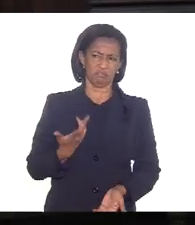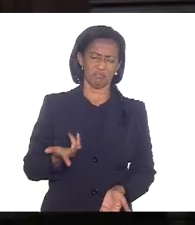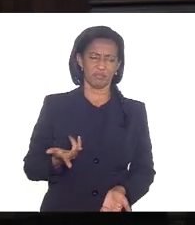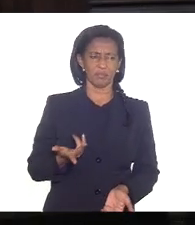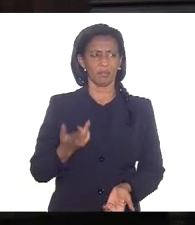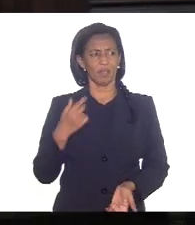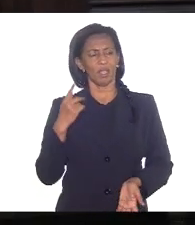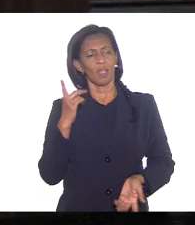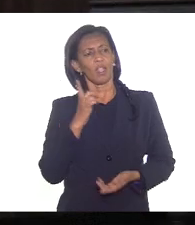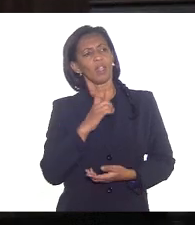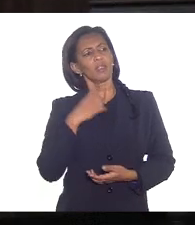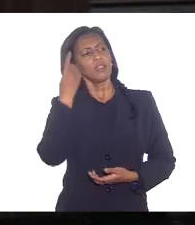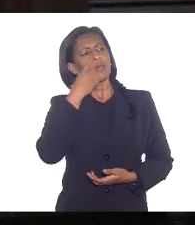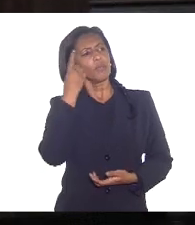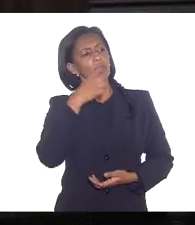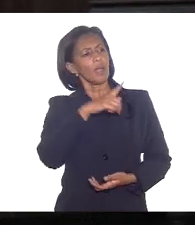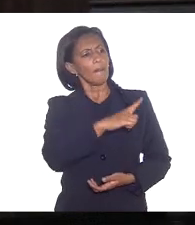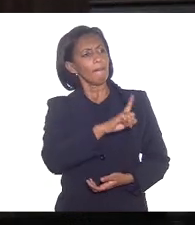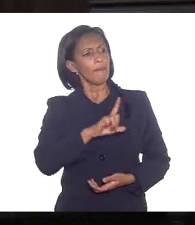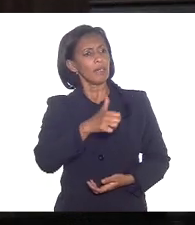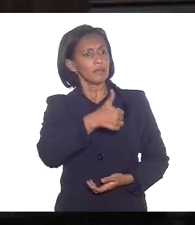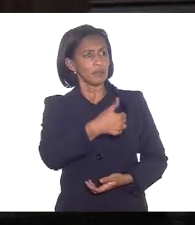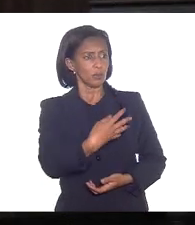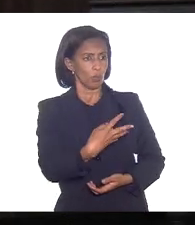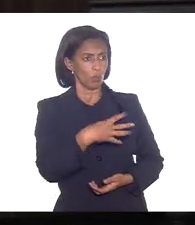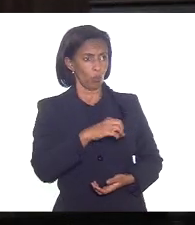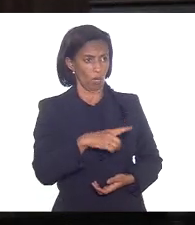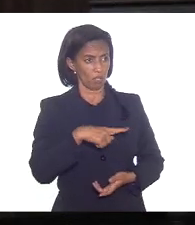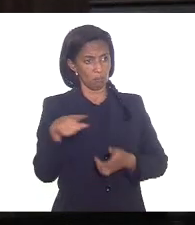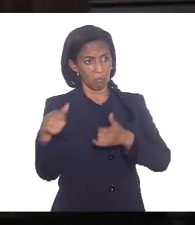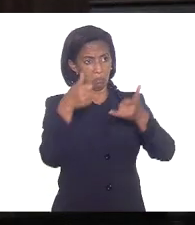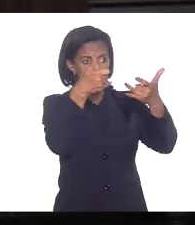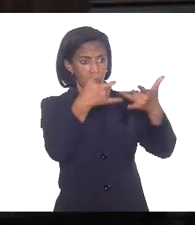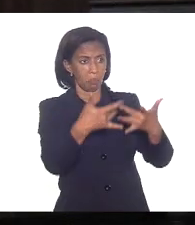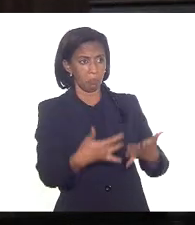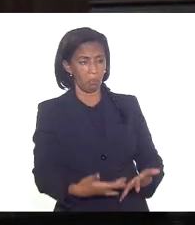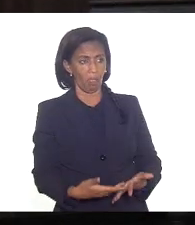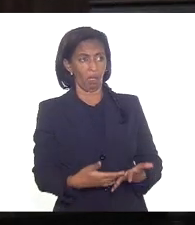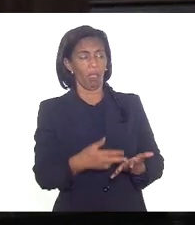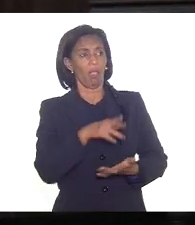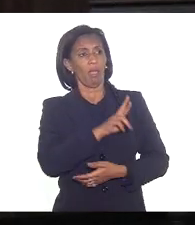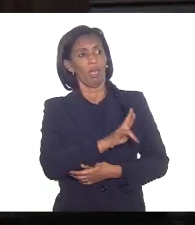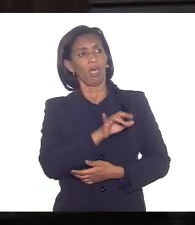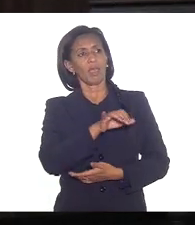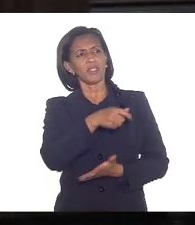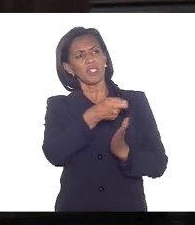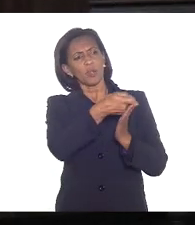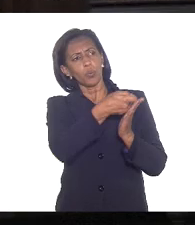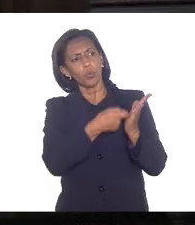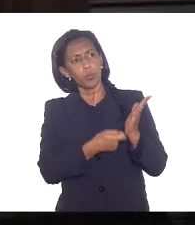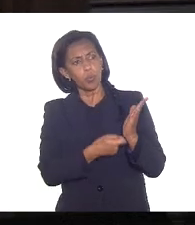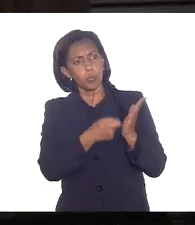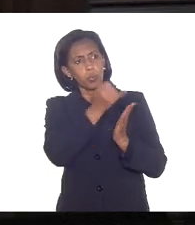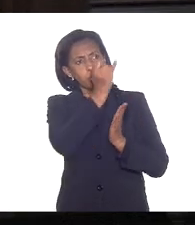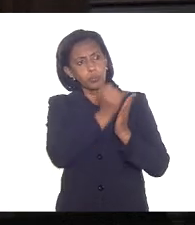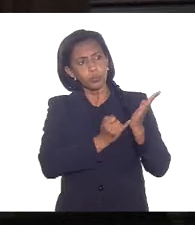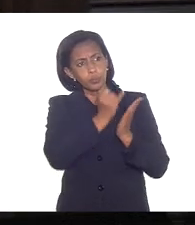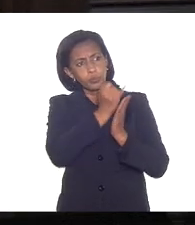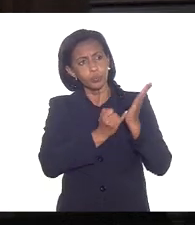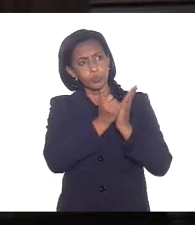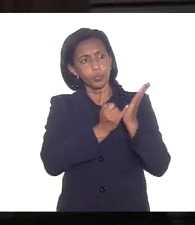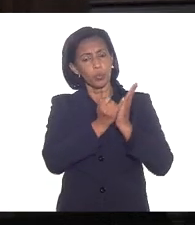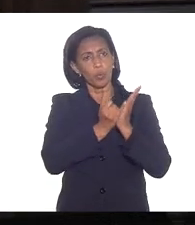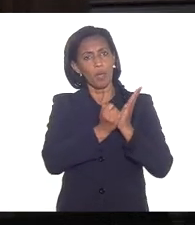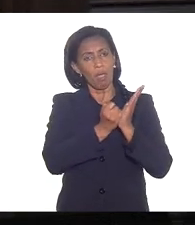e quarenta ele define acho que receitas que serão utilizadas